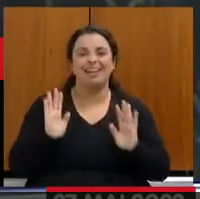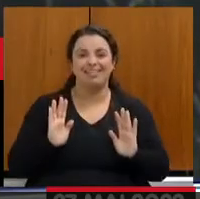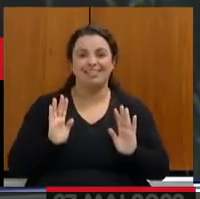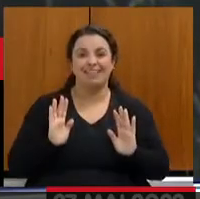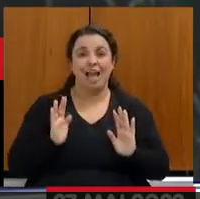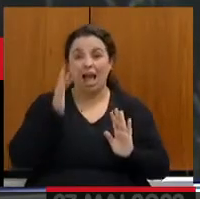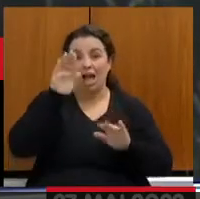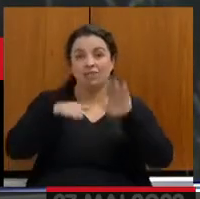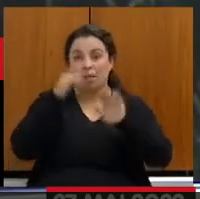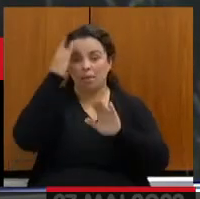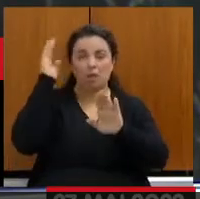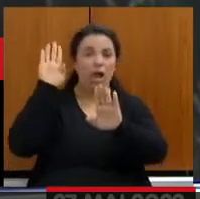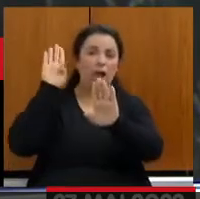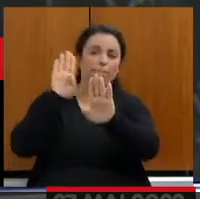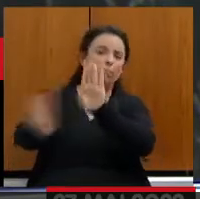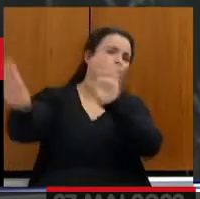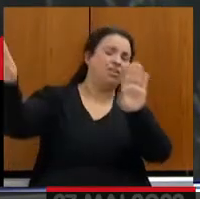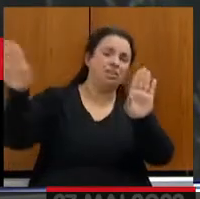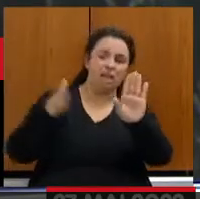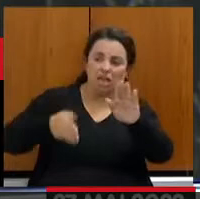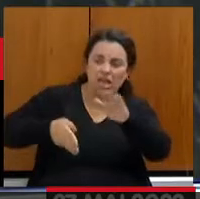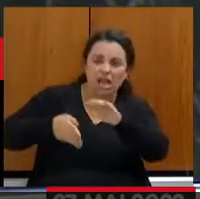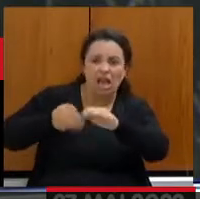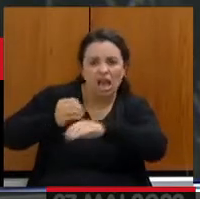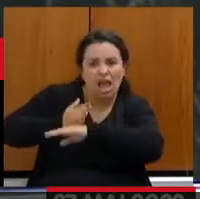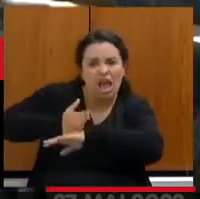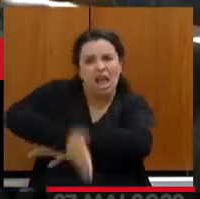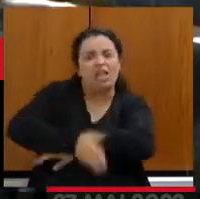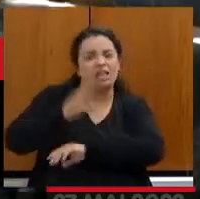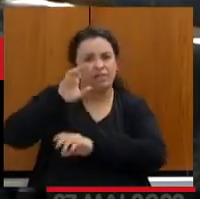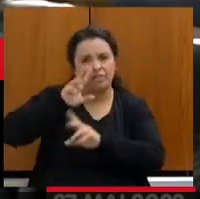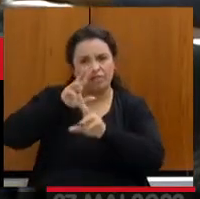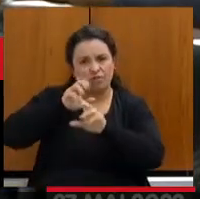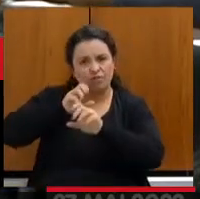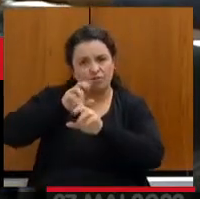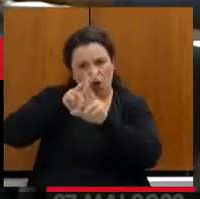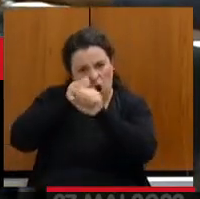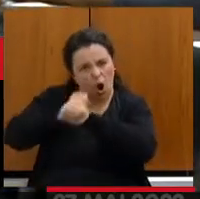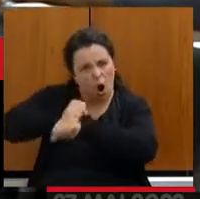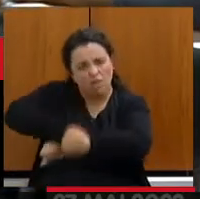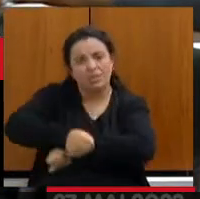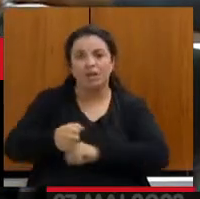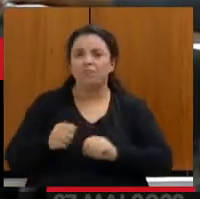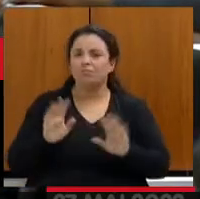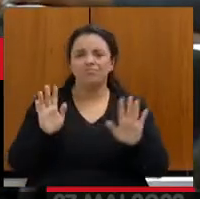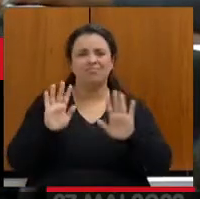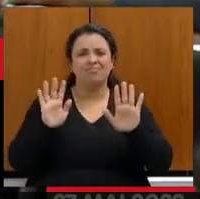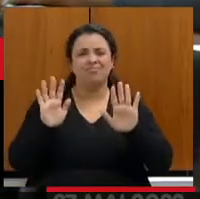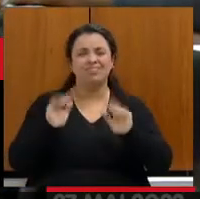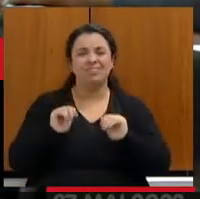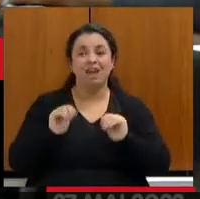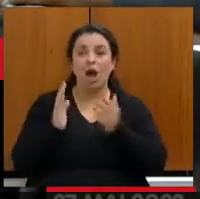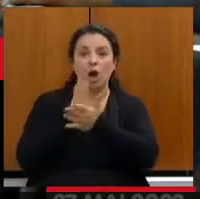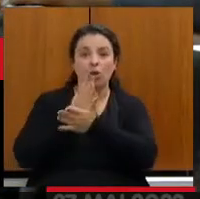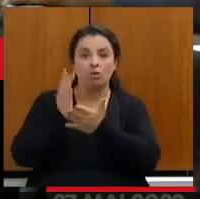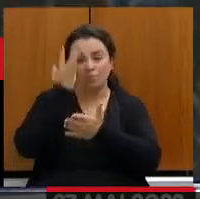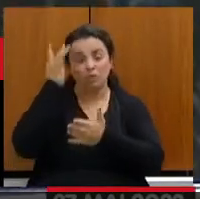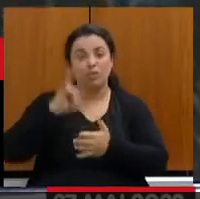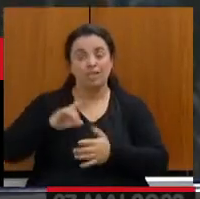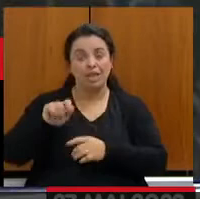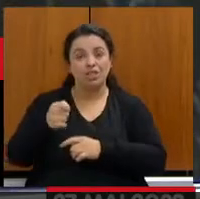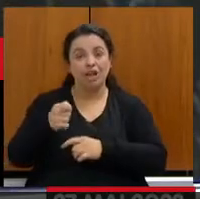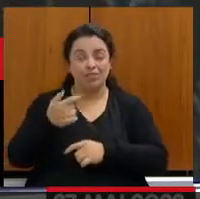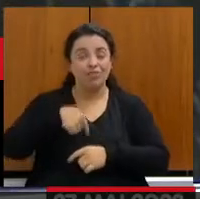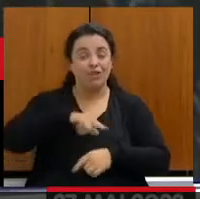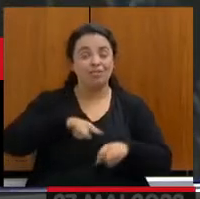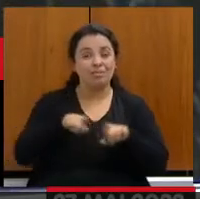honestidade e nós não somos isso esse Alguns podem ter a chave porque que nós não podemos ter essa já vi